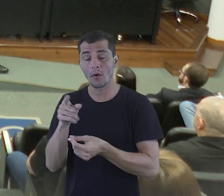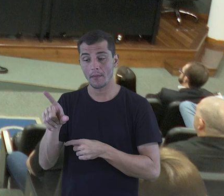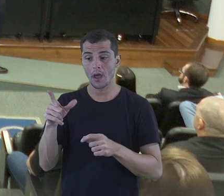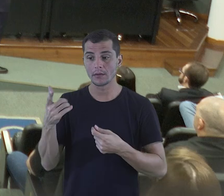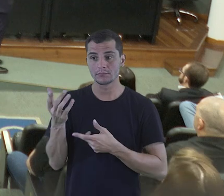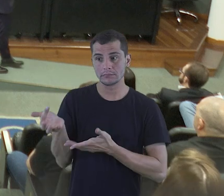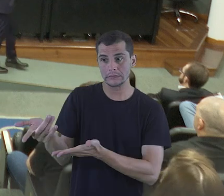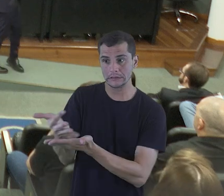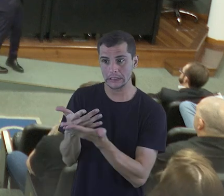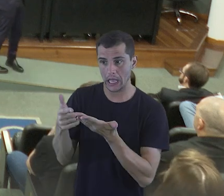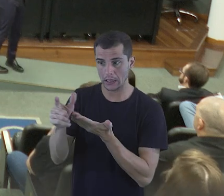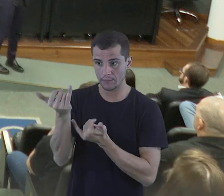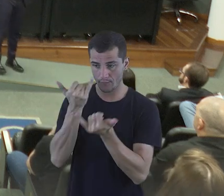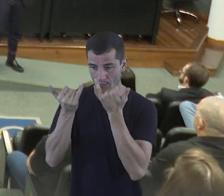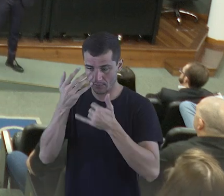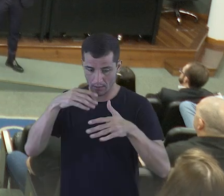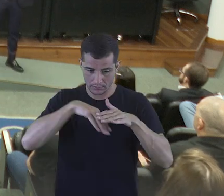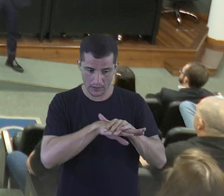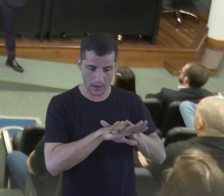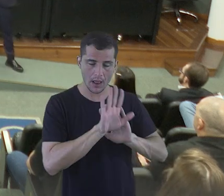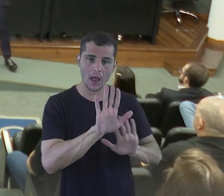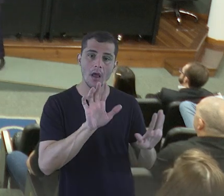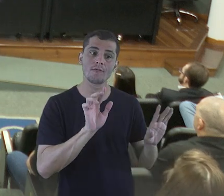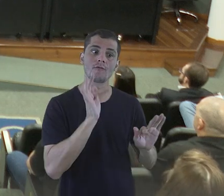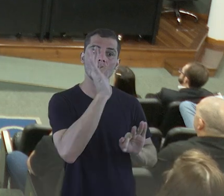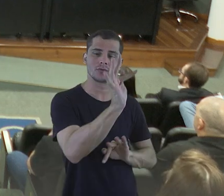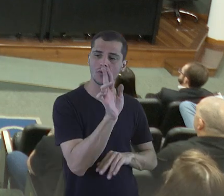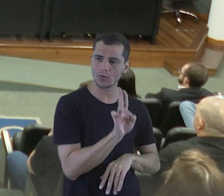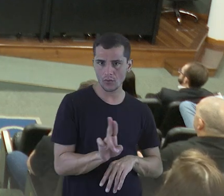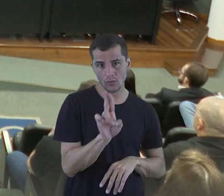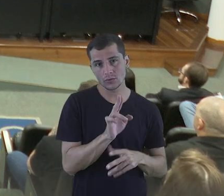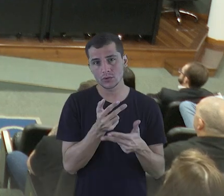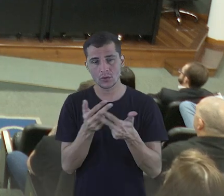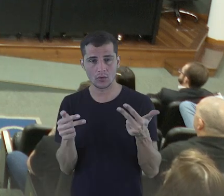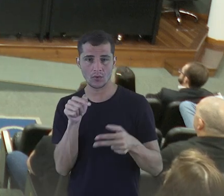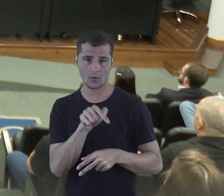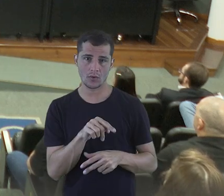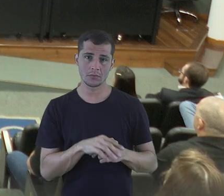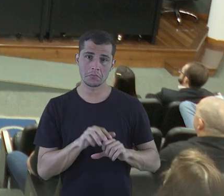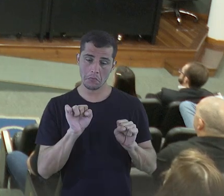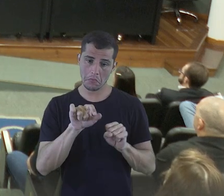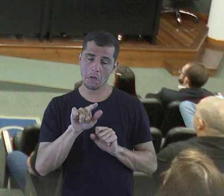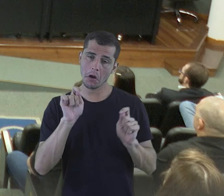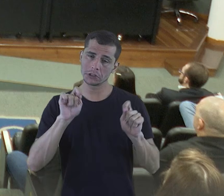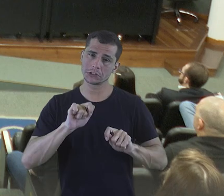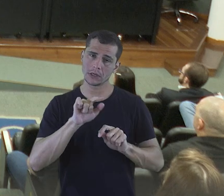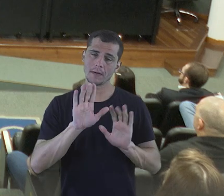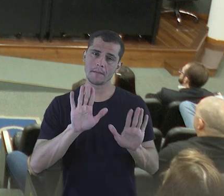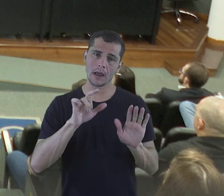anonimizada para uso exclusivo meu no futuro isso também é possível